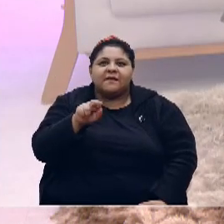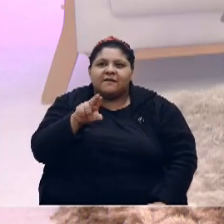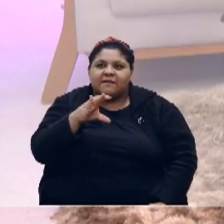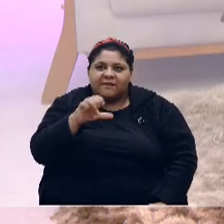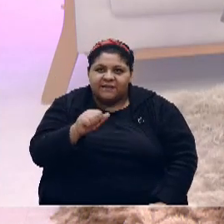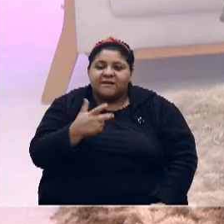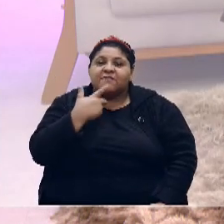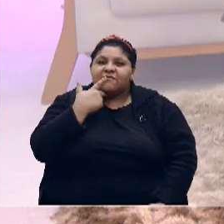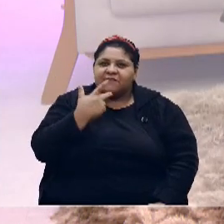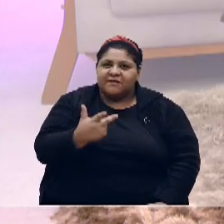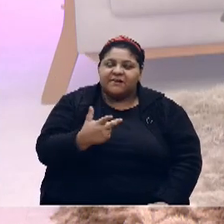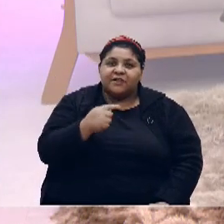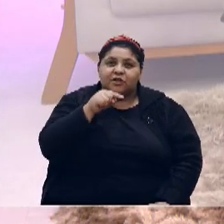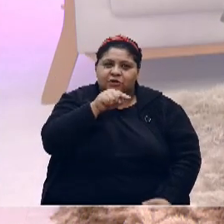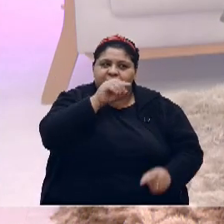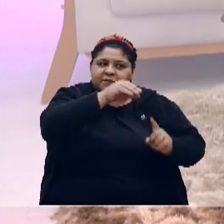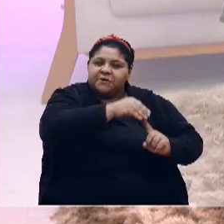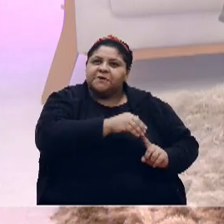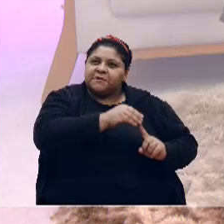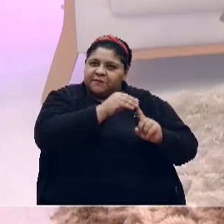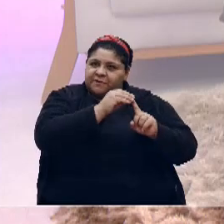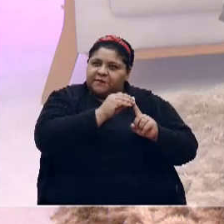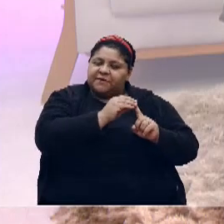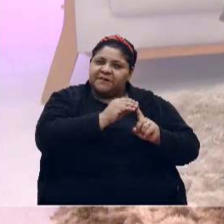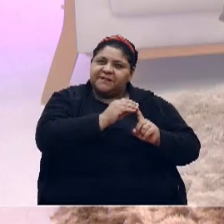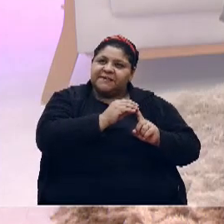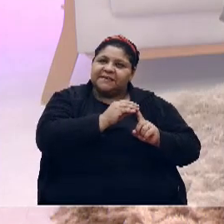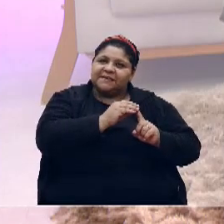nós, é pioneira, a Carol tá me falando aqui no ponto.